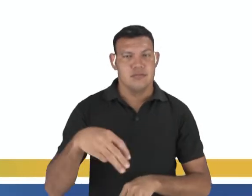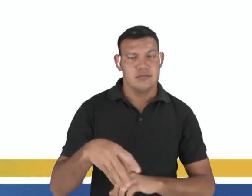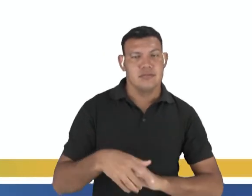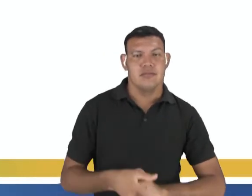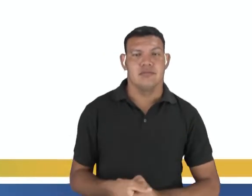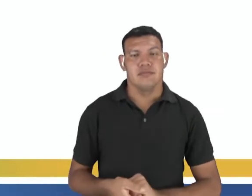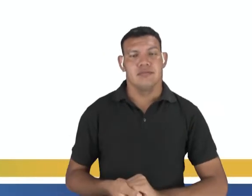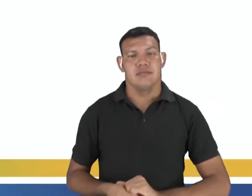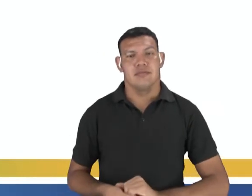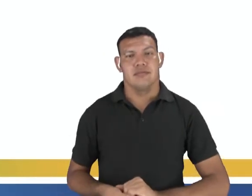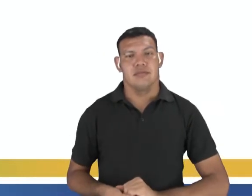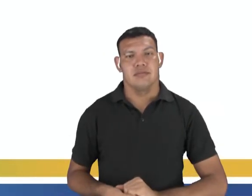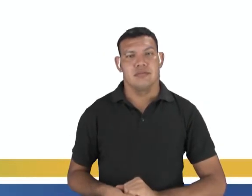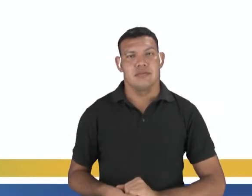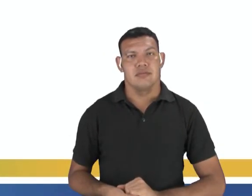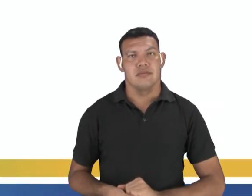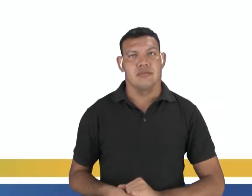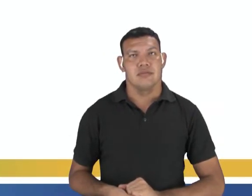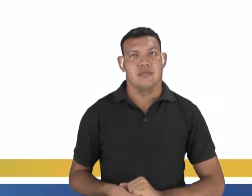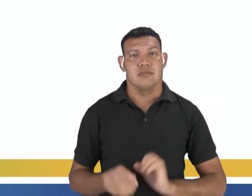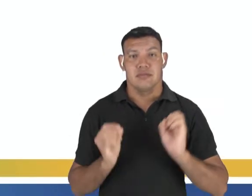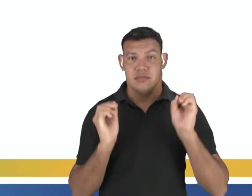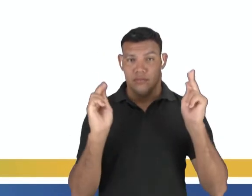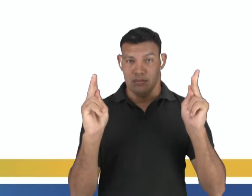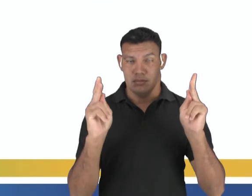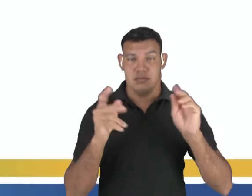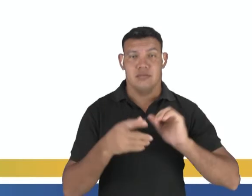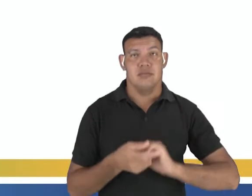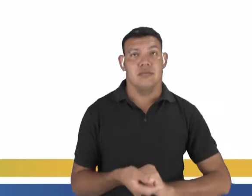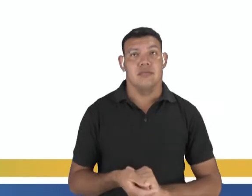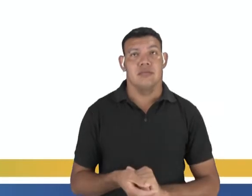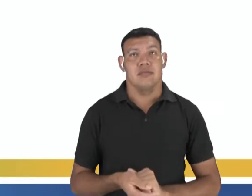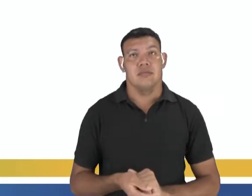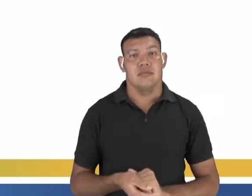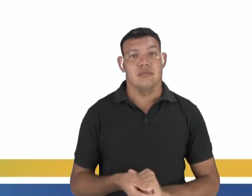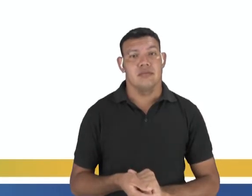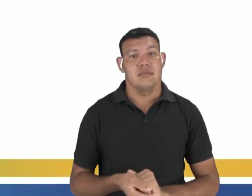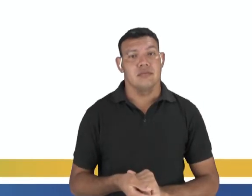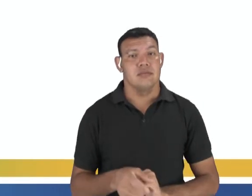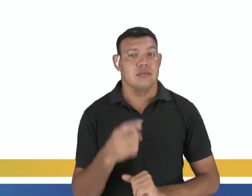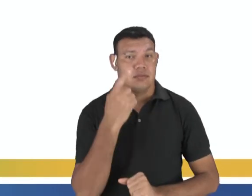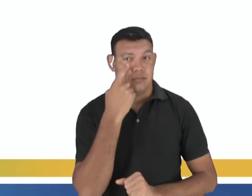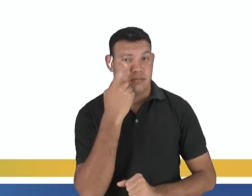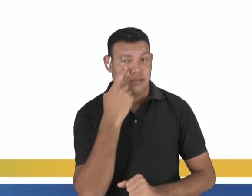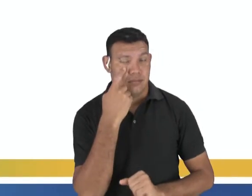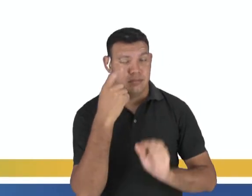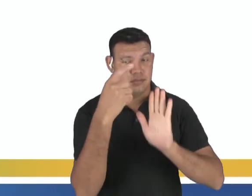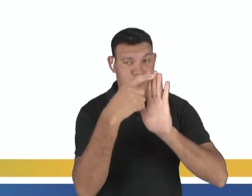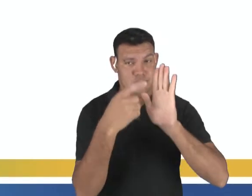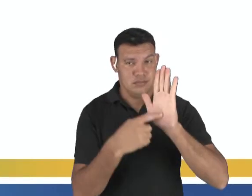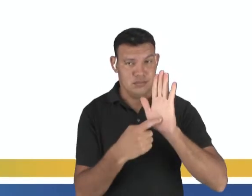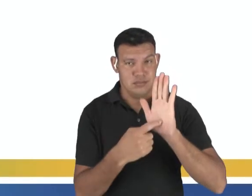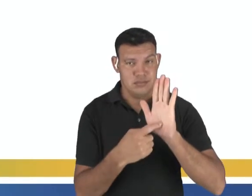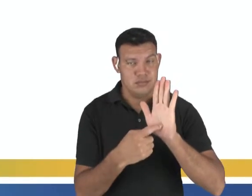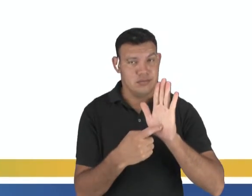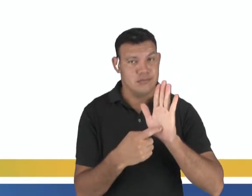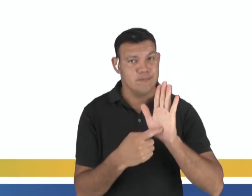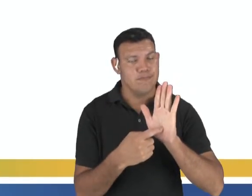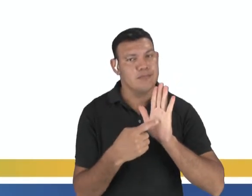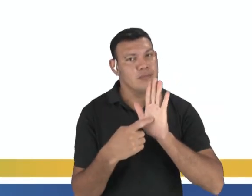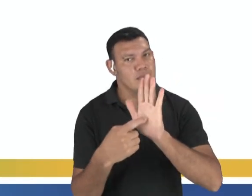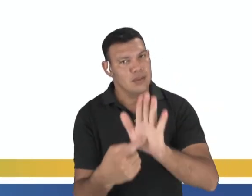facilitar as contas, ok? Então, tá ali, ó, na imagem eu tenho